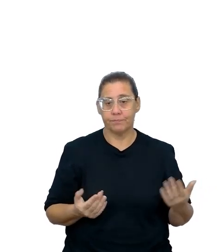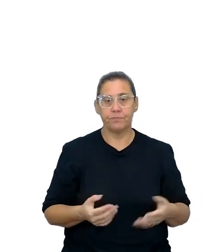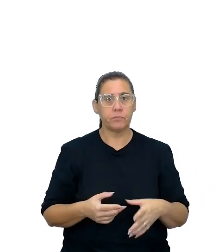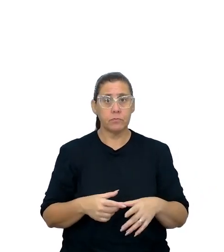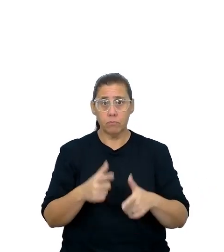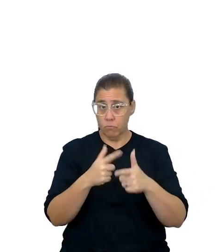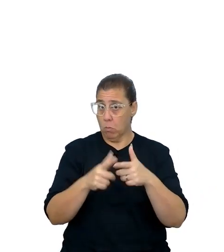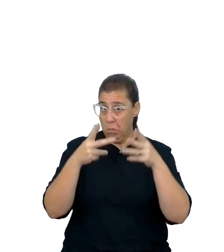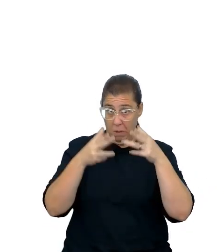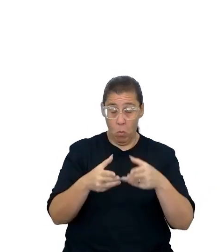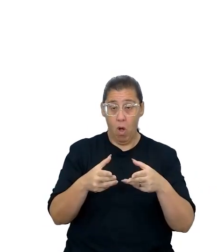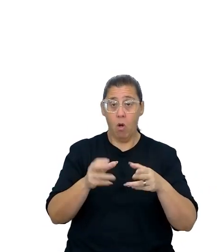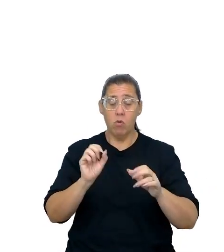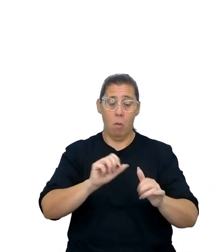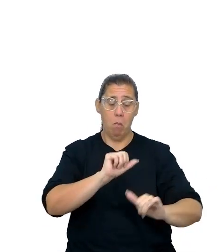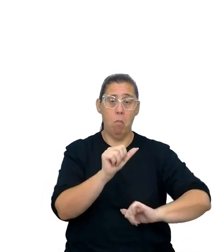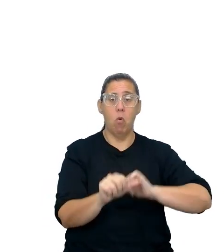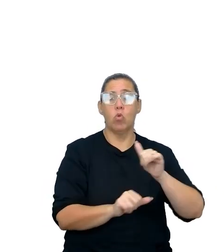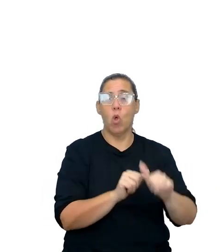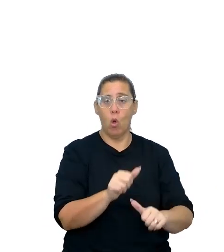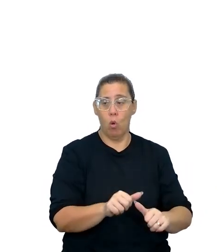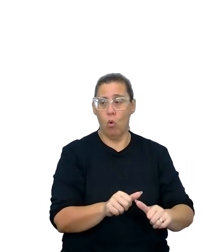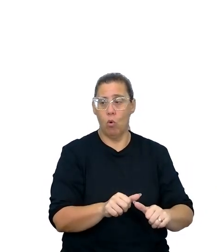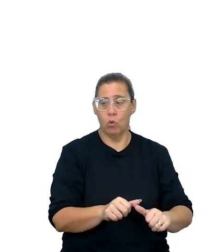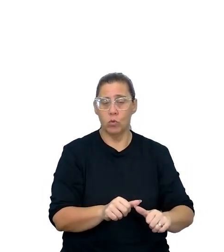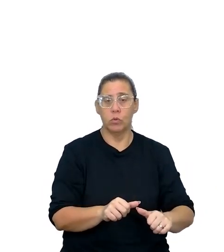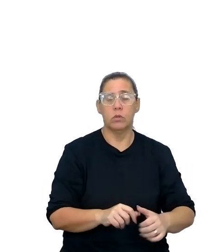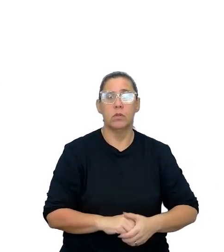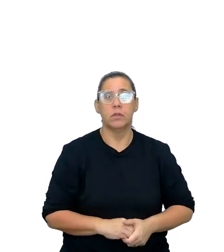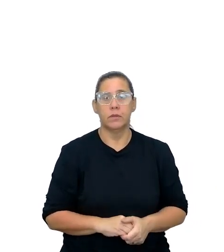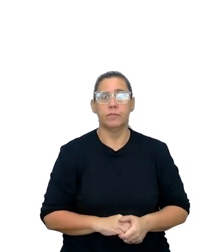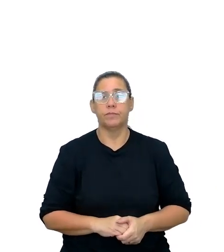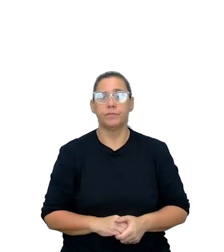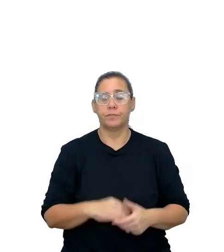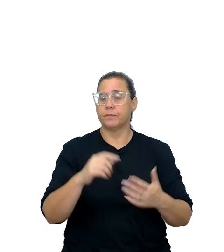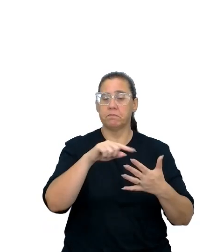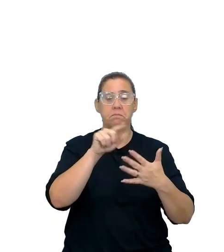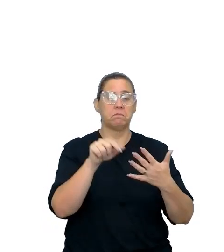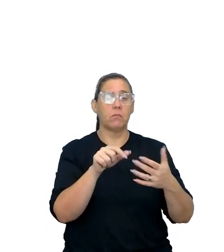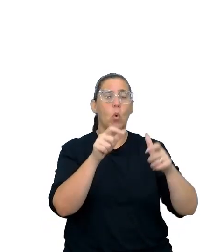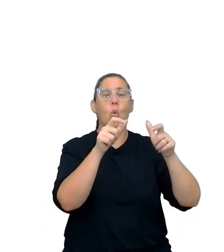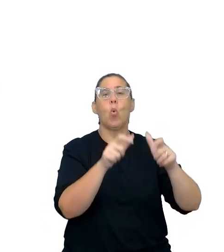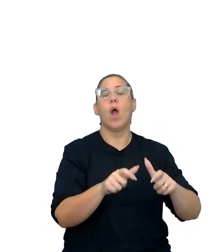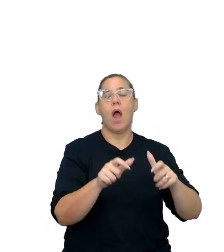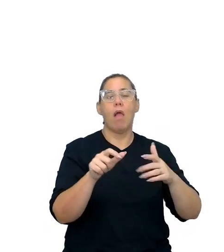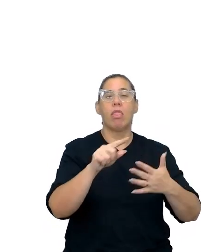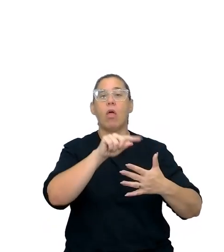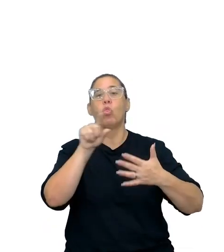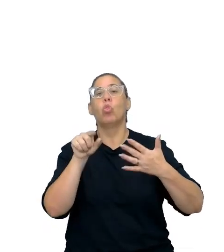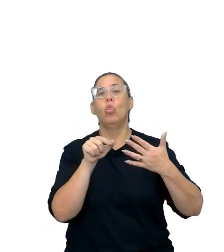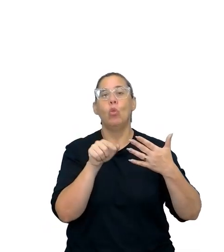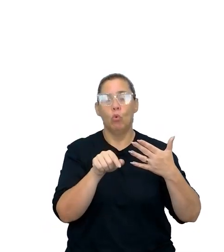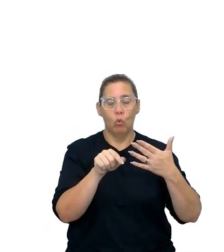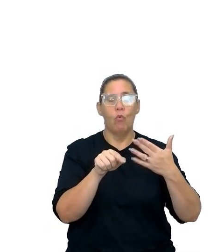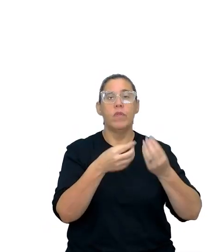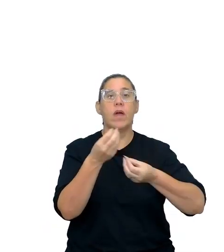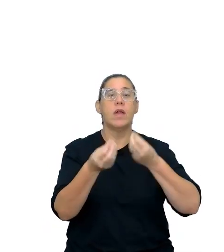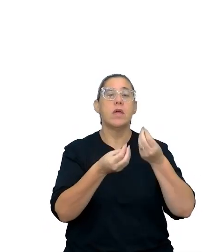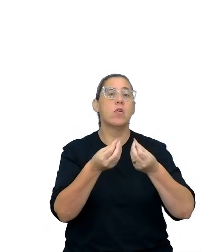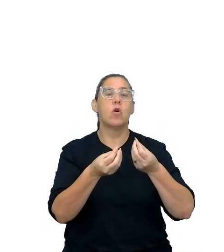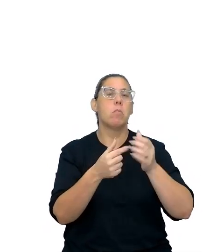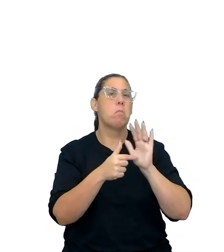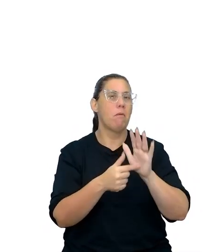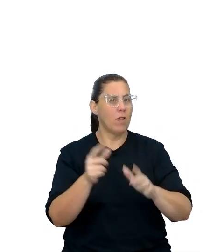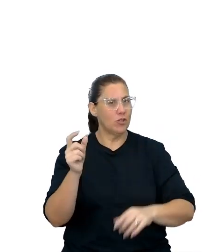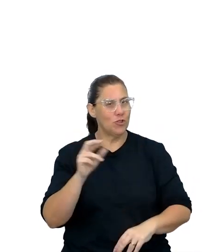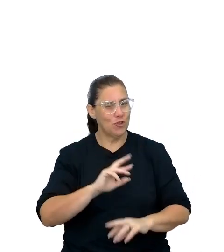mesmo problema, a gente só foi mudando aqui o lugar da incógnita, né, e como faz diferença.